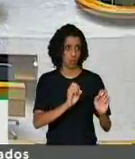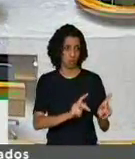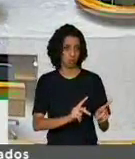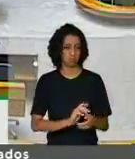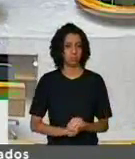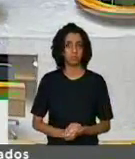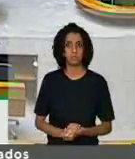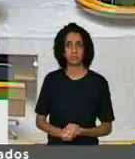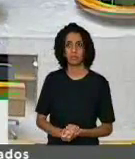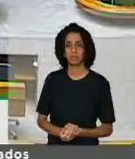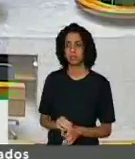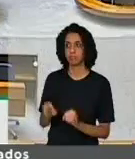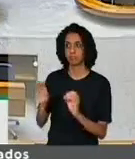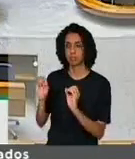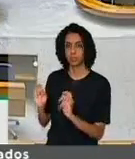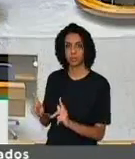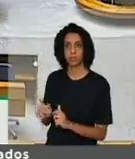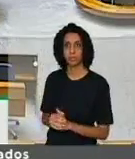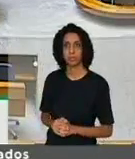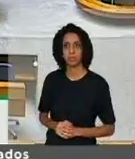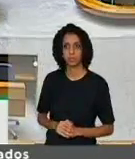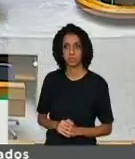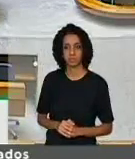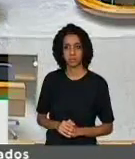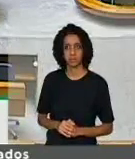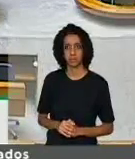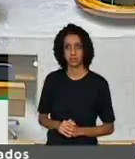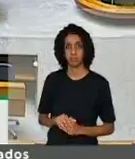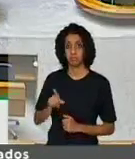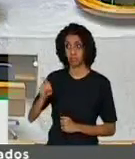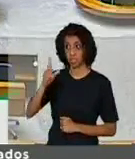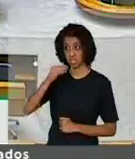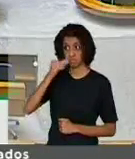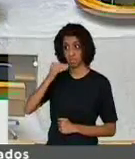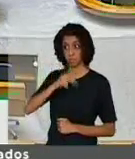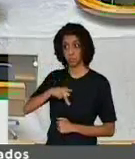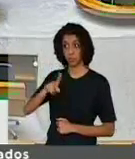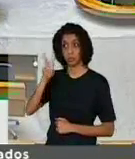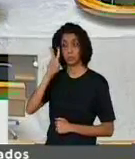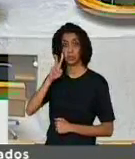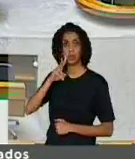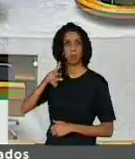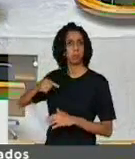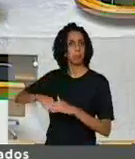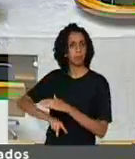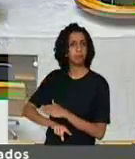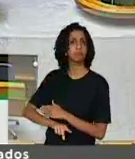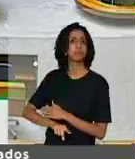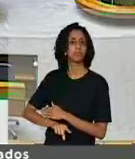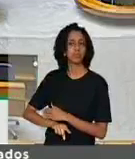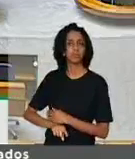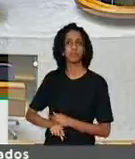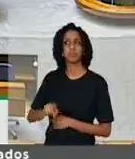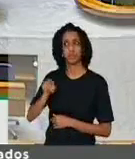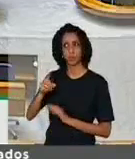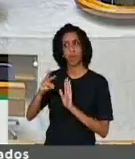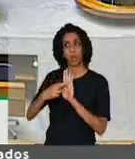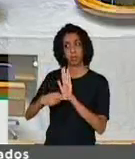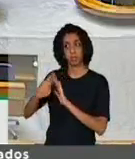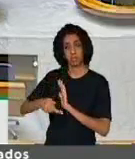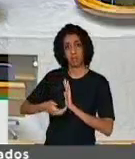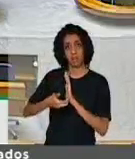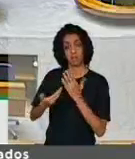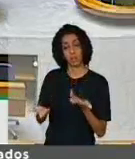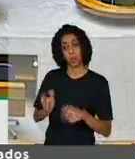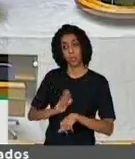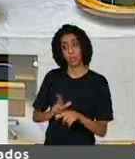Tendo visto que você é professor de História e conhecedor profícuo e a fundo do regulamento, e